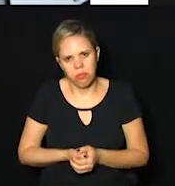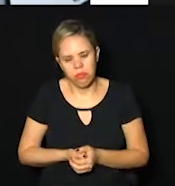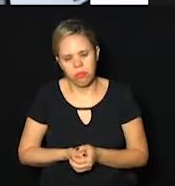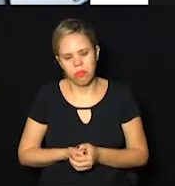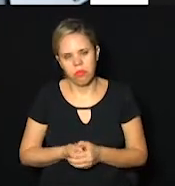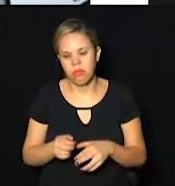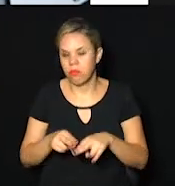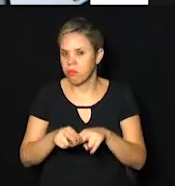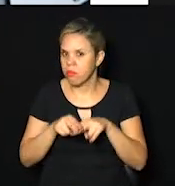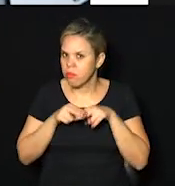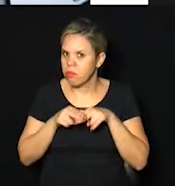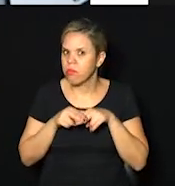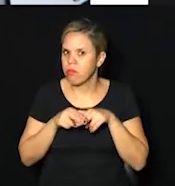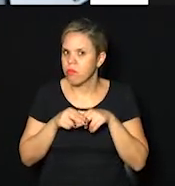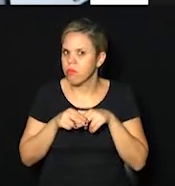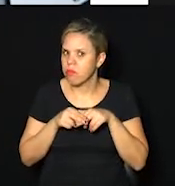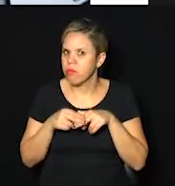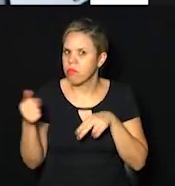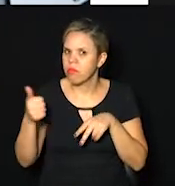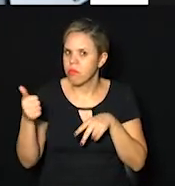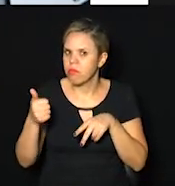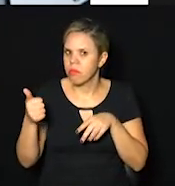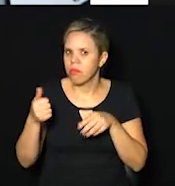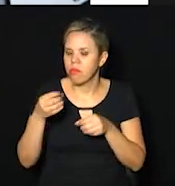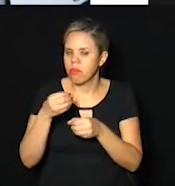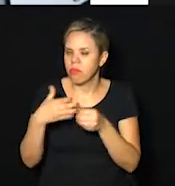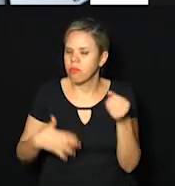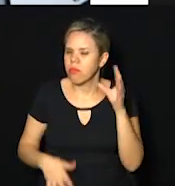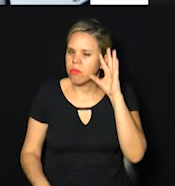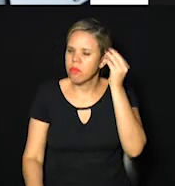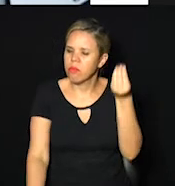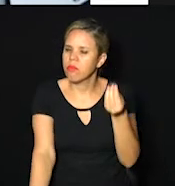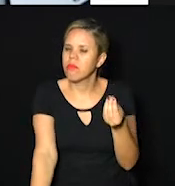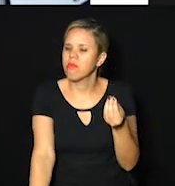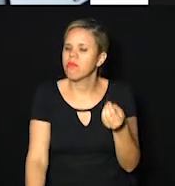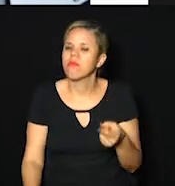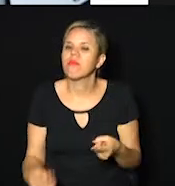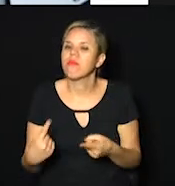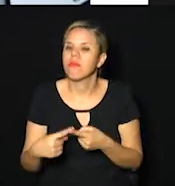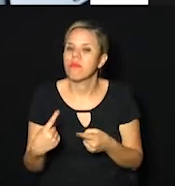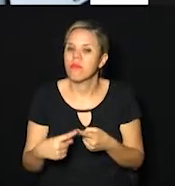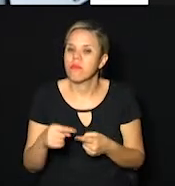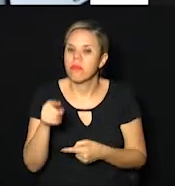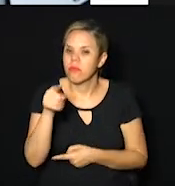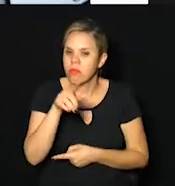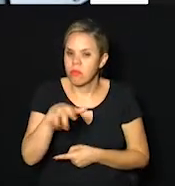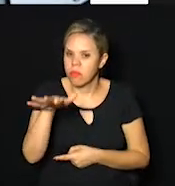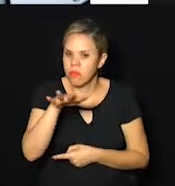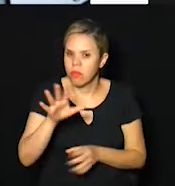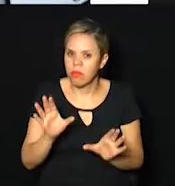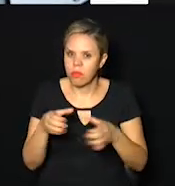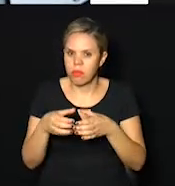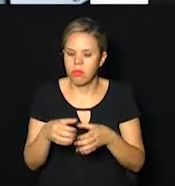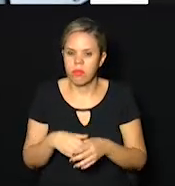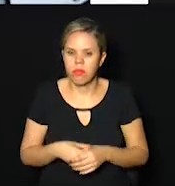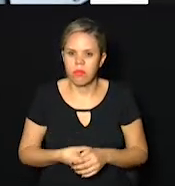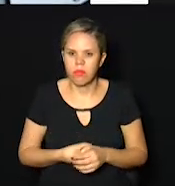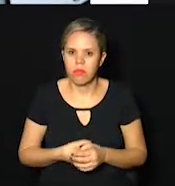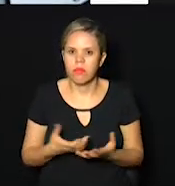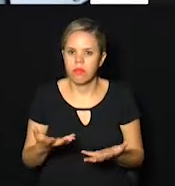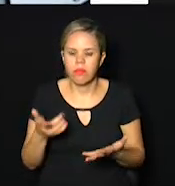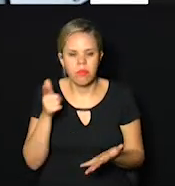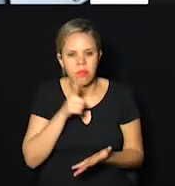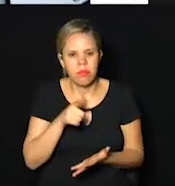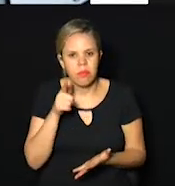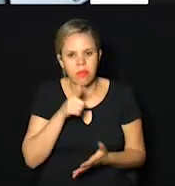isso, o primeiro item é entender por que é que você, o seu grupo, quer conquistar